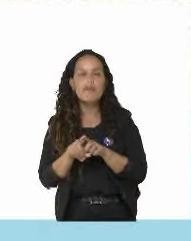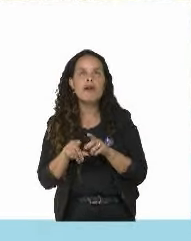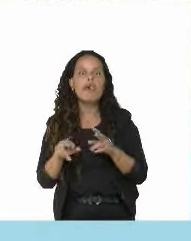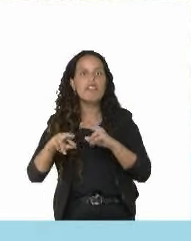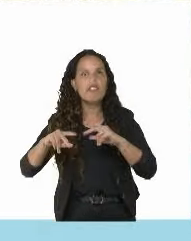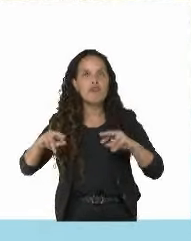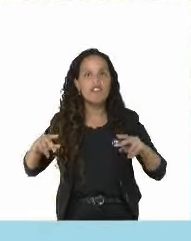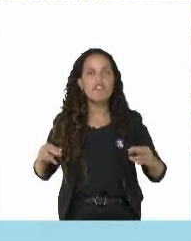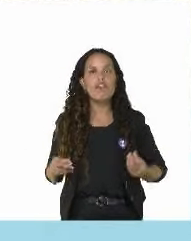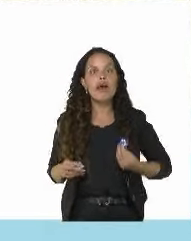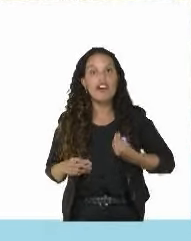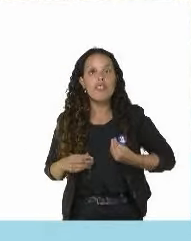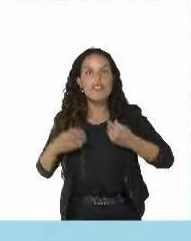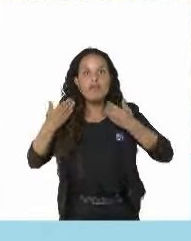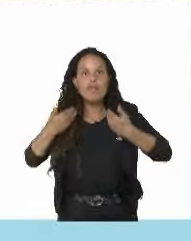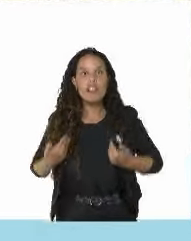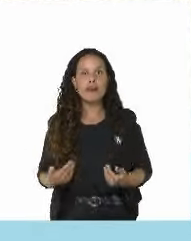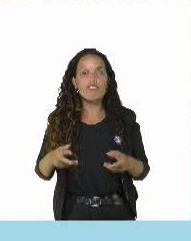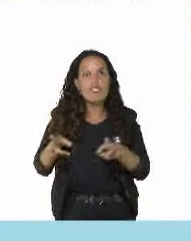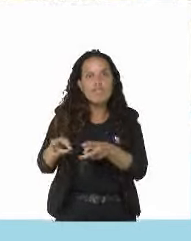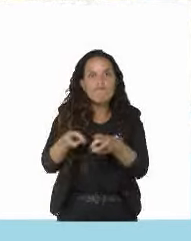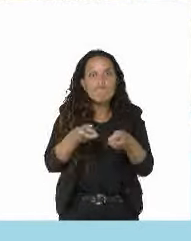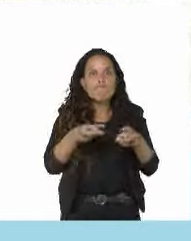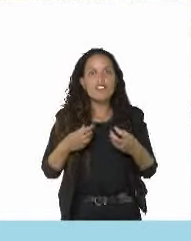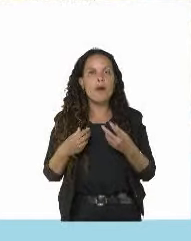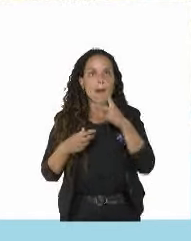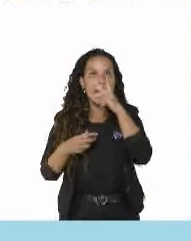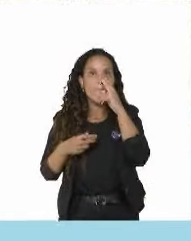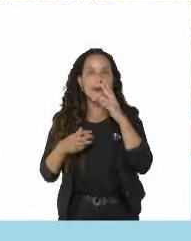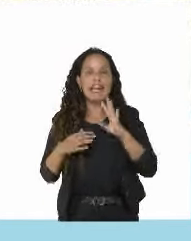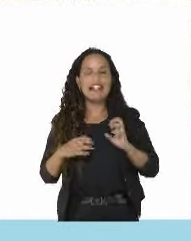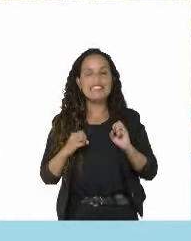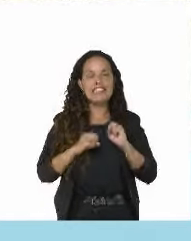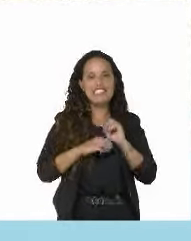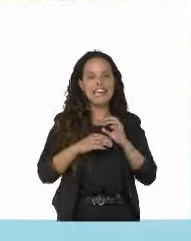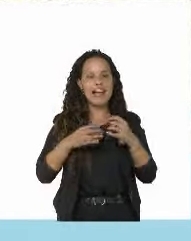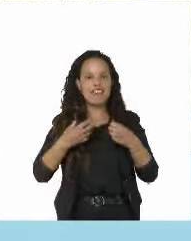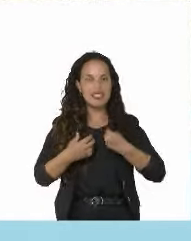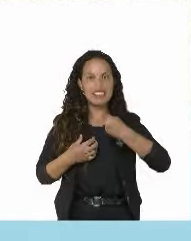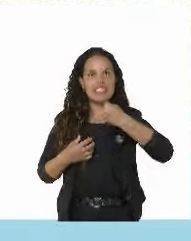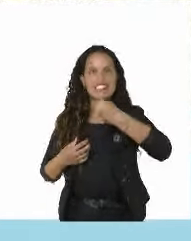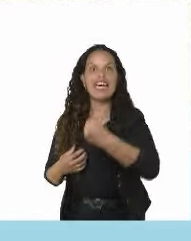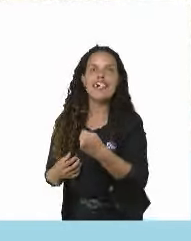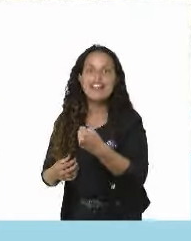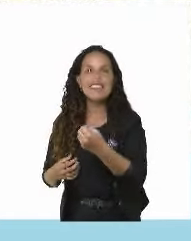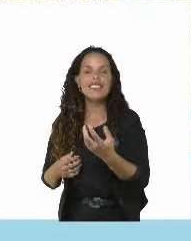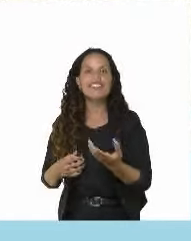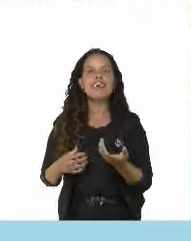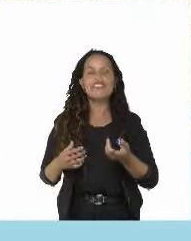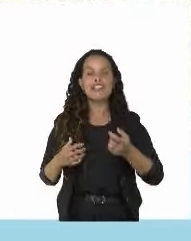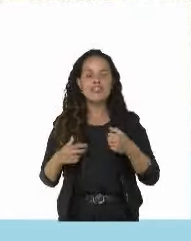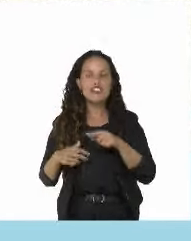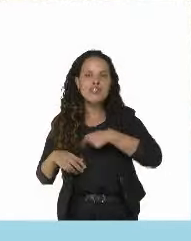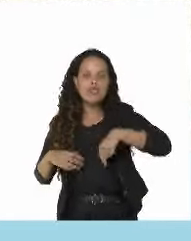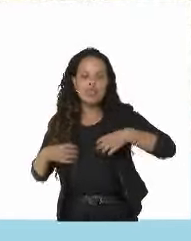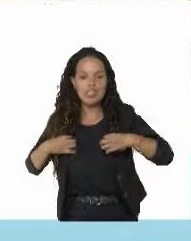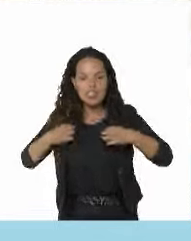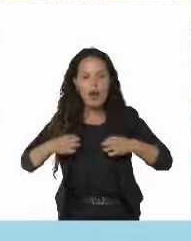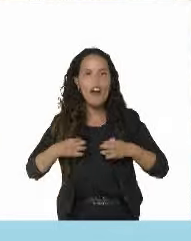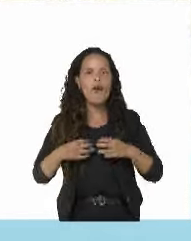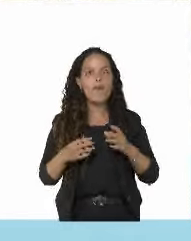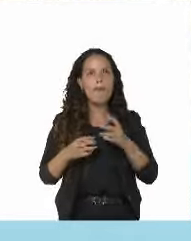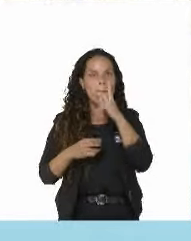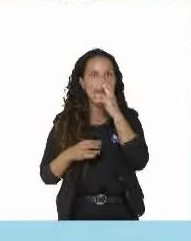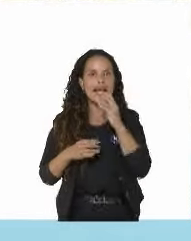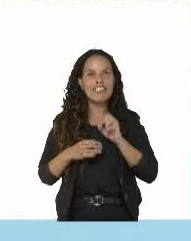essa ideia da estampa ganhando vida, né? Então, os elementos da estampa eles estão saindo, eles estão ganhando tridimensionalidade, eles estão saindo da roupa, né? Essa é uma